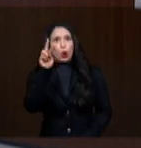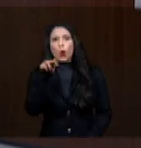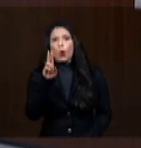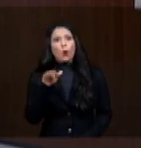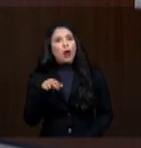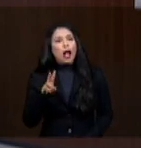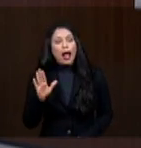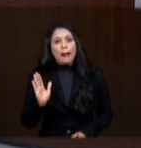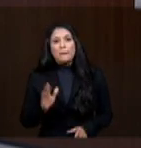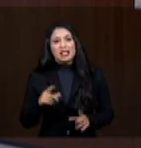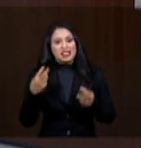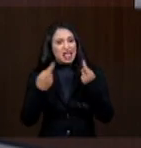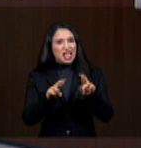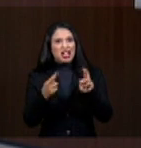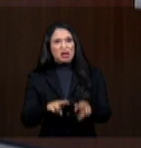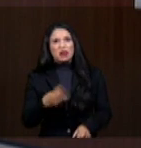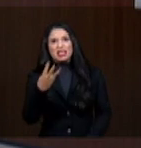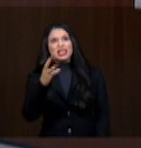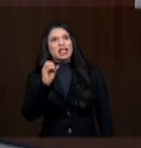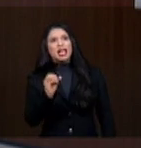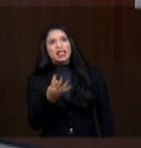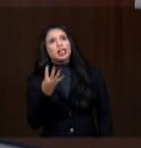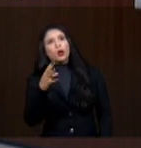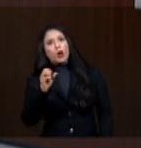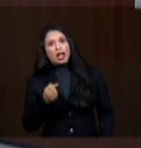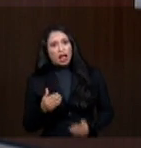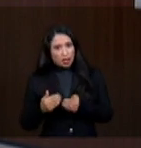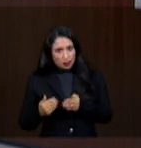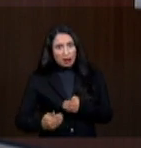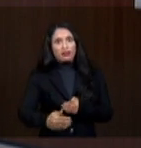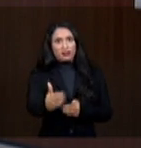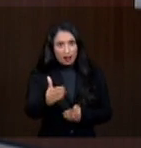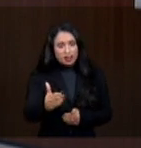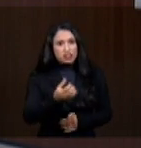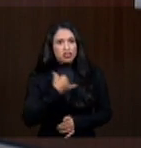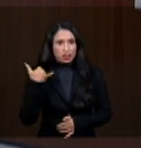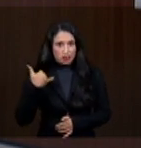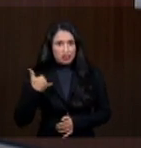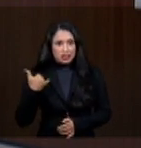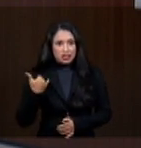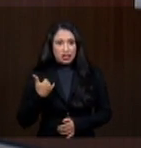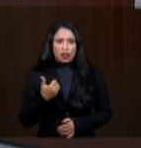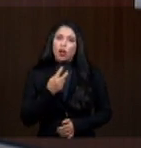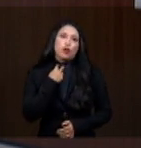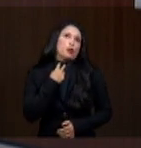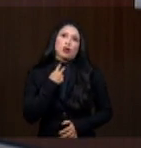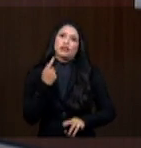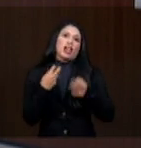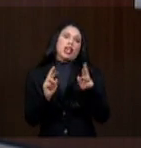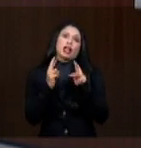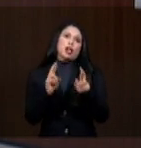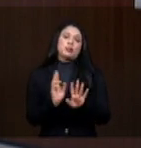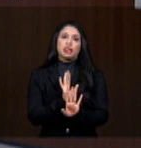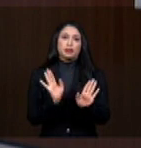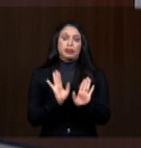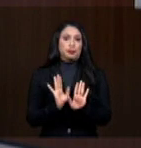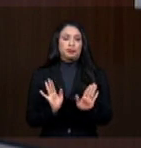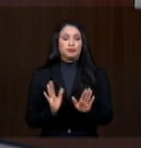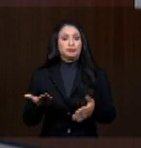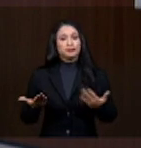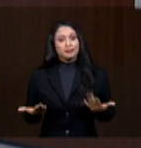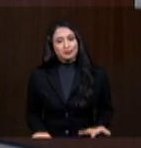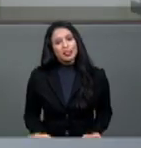porque eu quero mais 30 40 mais ou menos pela frente então não dá para reclamar de embaraço e a grande mas eu